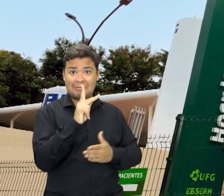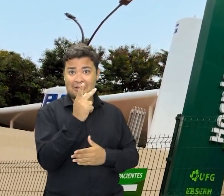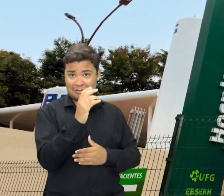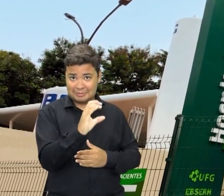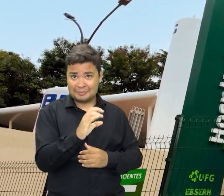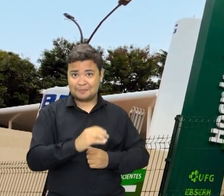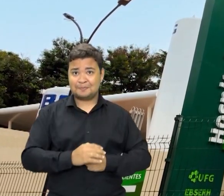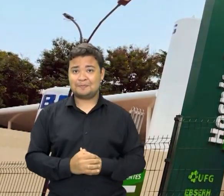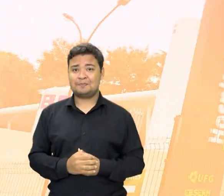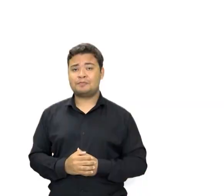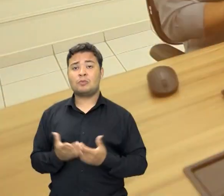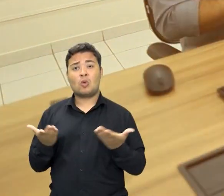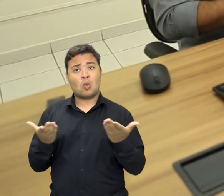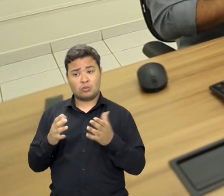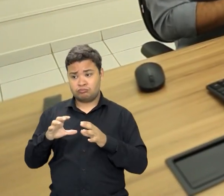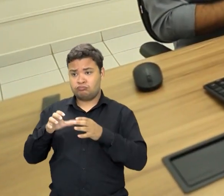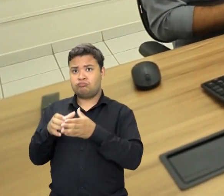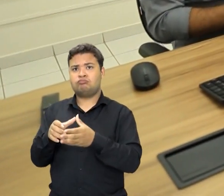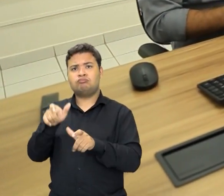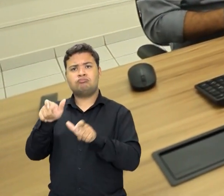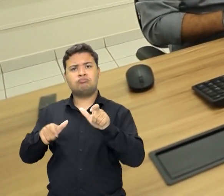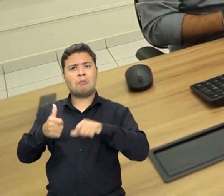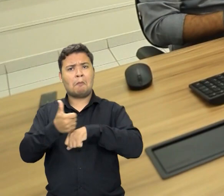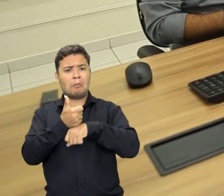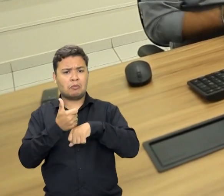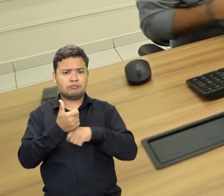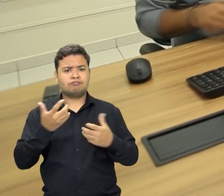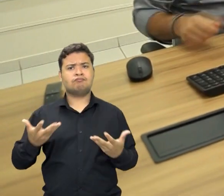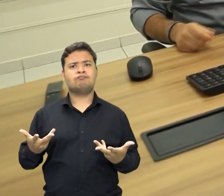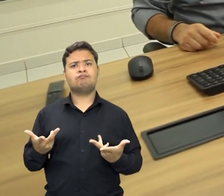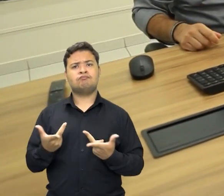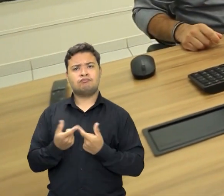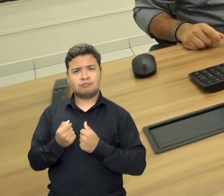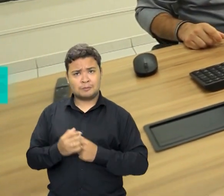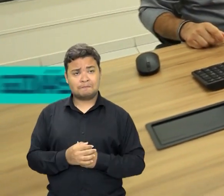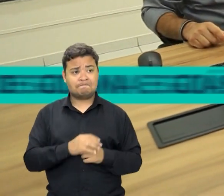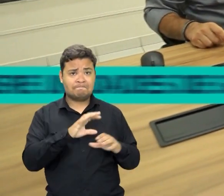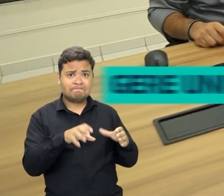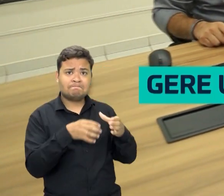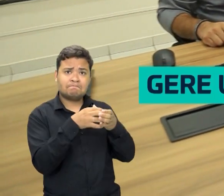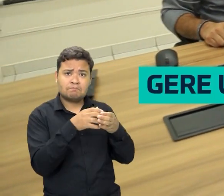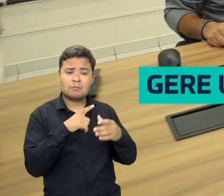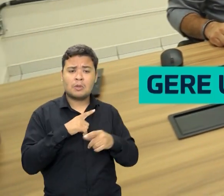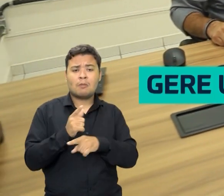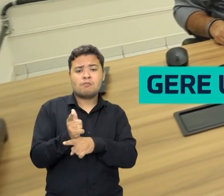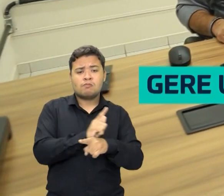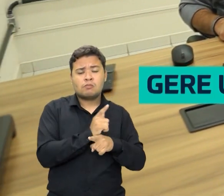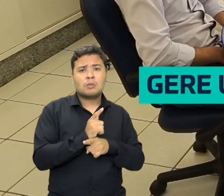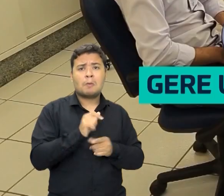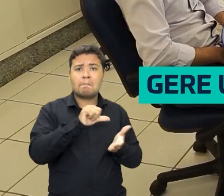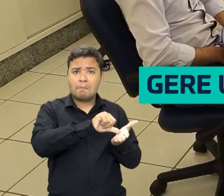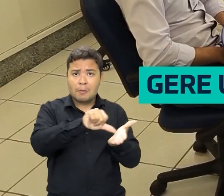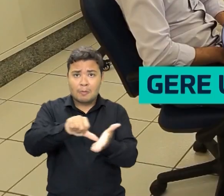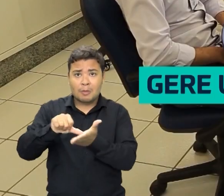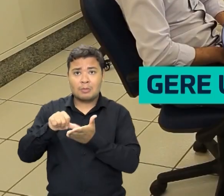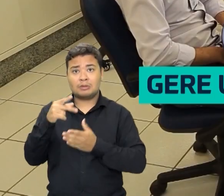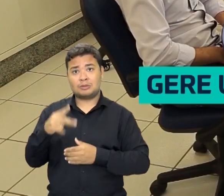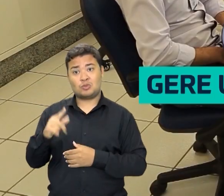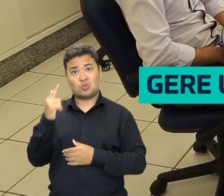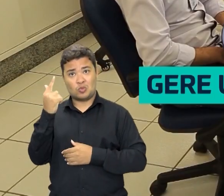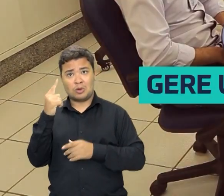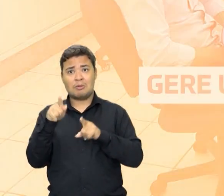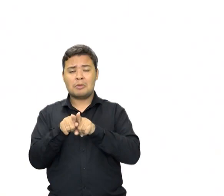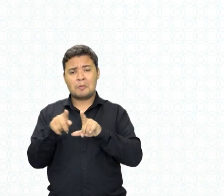HC. Hoje, por meio do corpo de profissionais competentes, a Fundação gere unidades municipais de Goiânia e